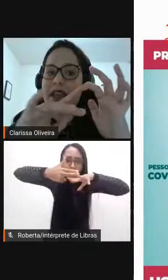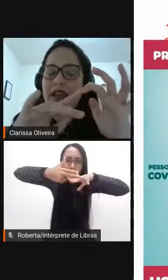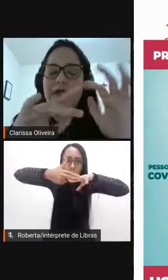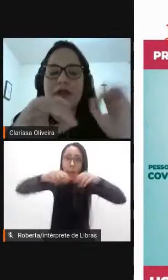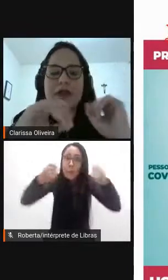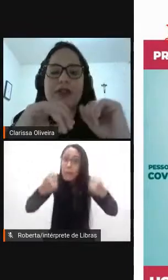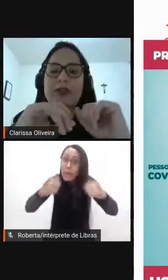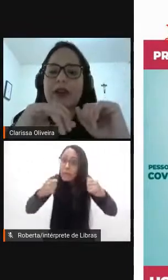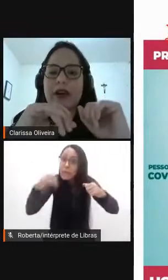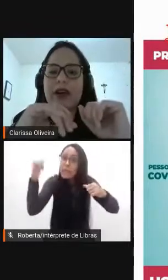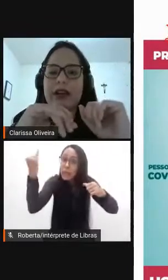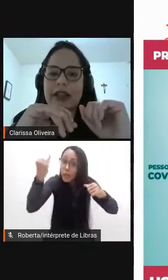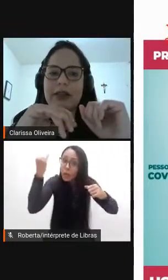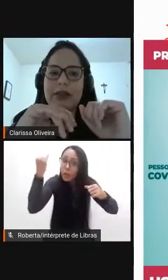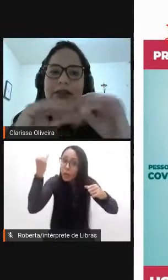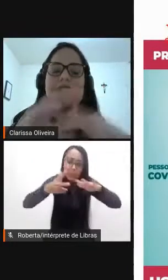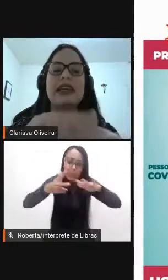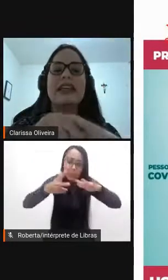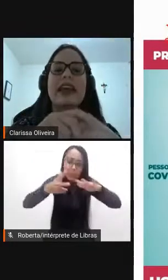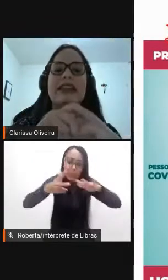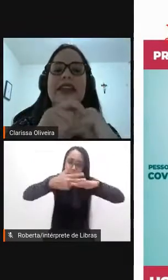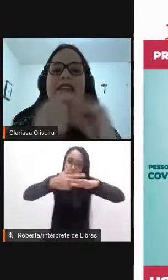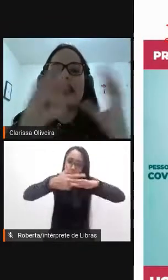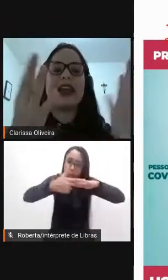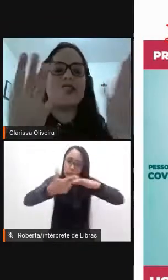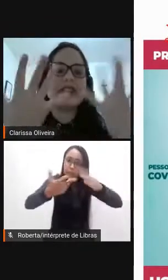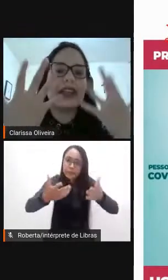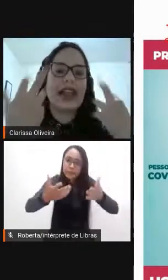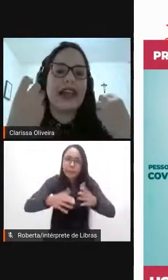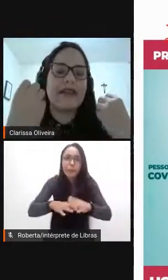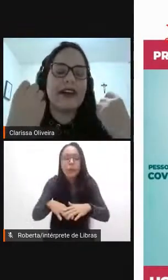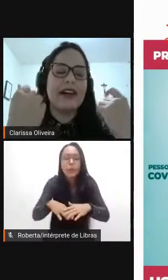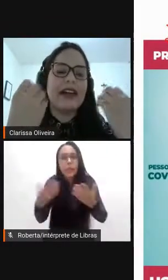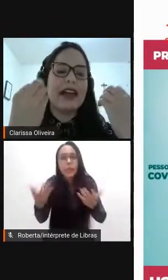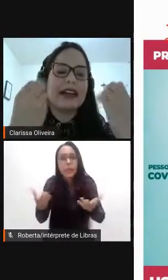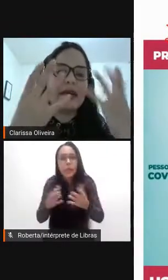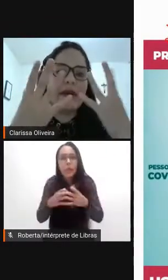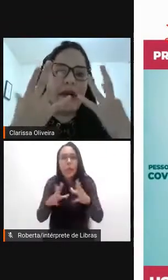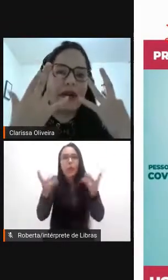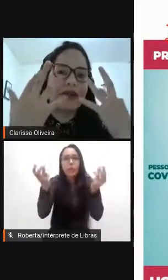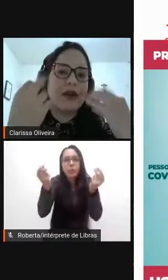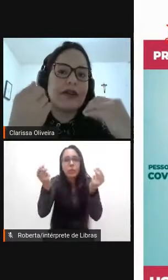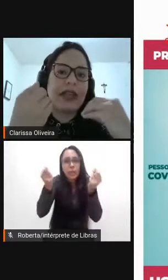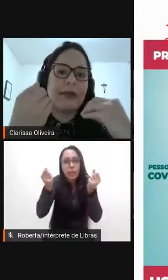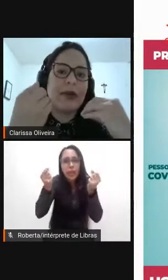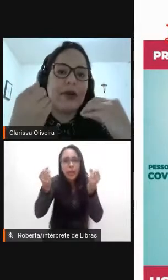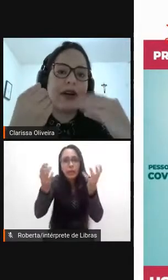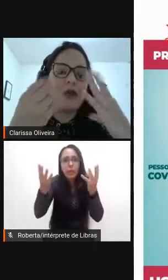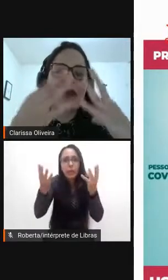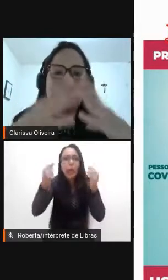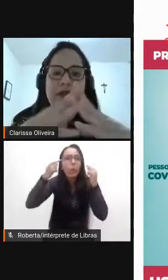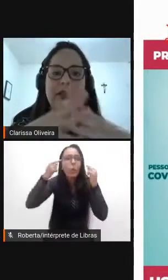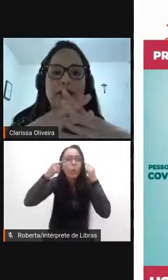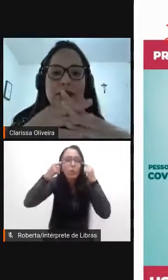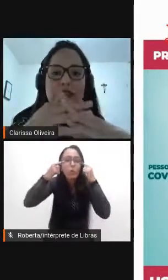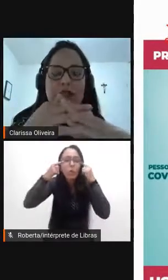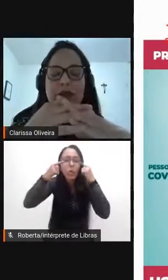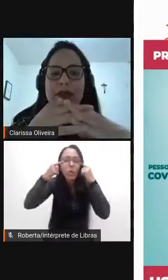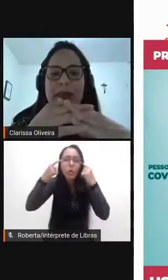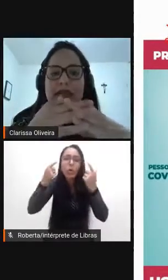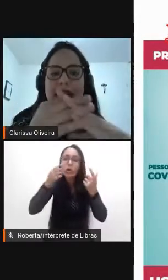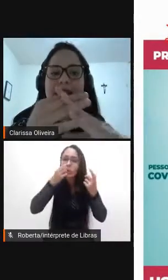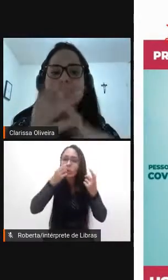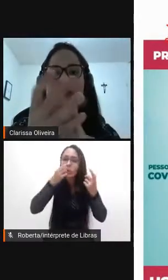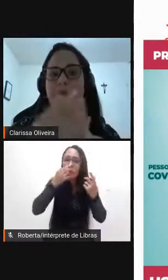aqui dentro, ou de outros micro-organismos. E aí, sem querer, a gente leva essa mão aos olhos, à boca, com as unhas sujas